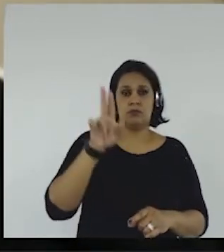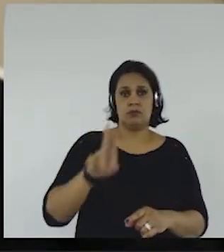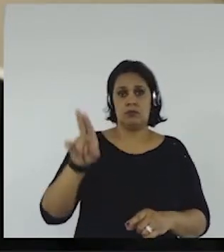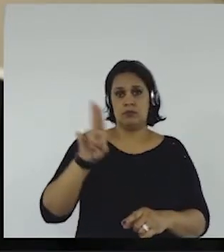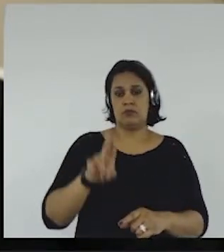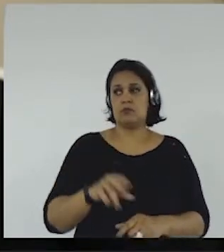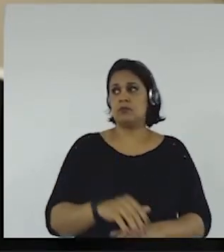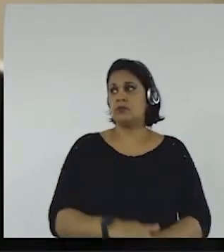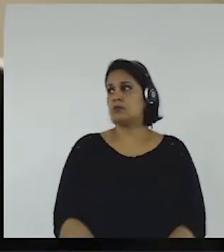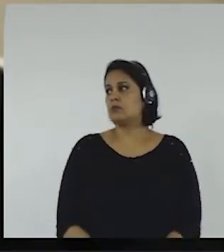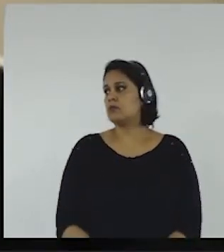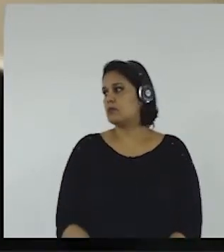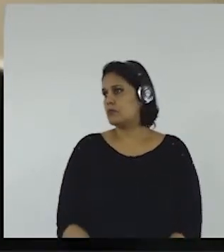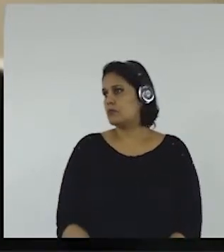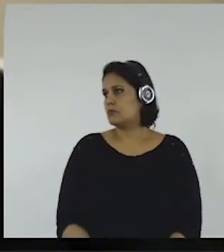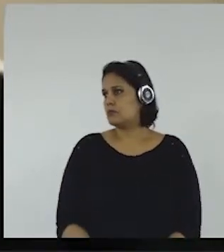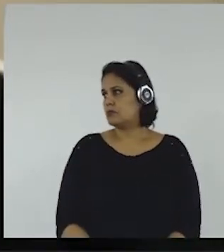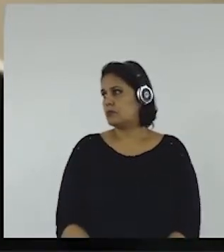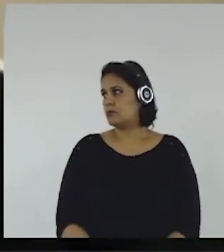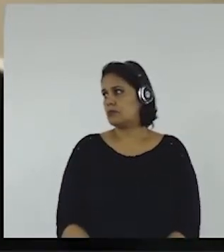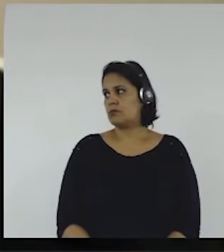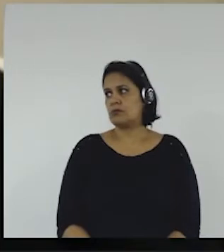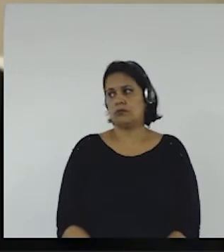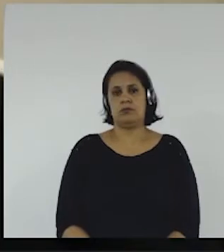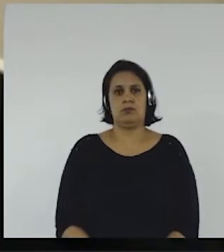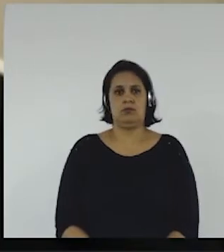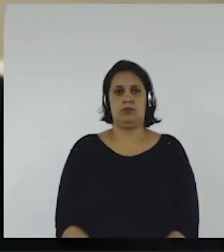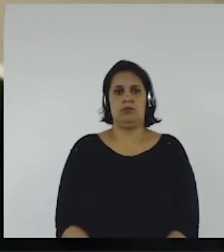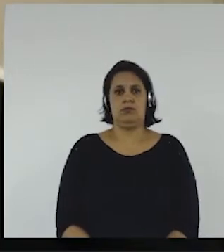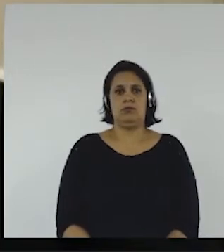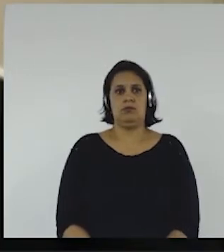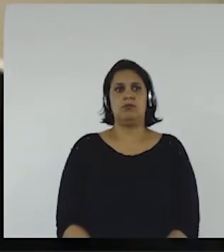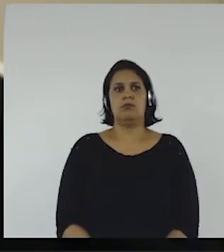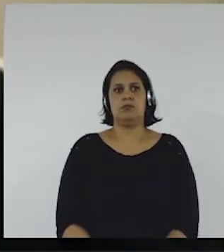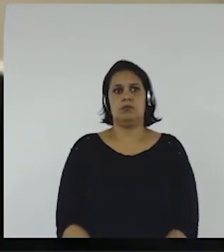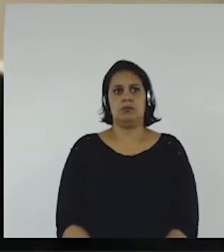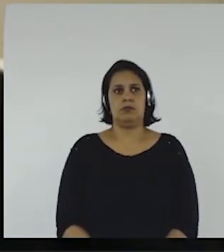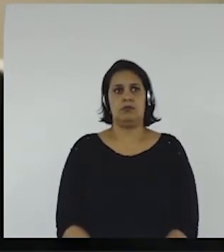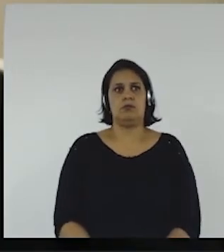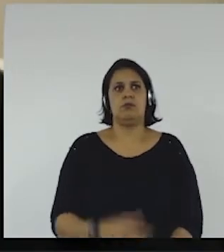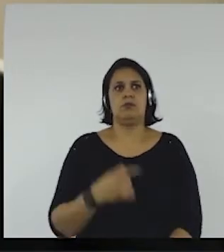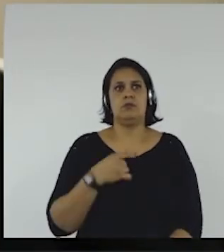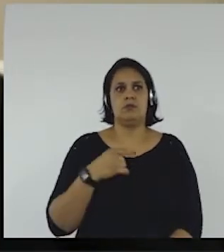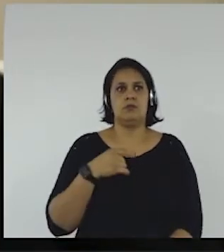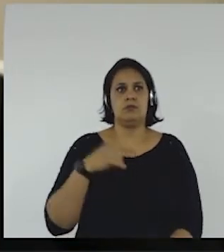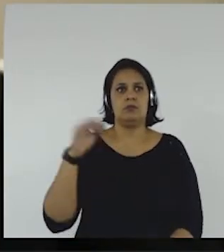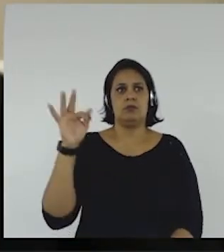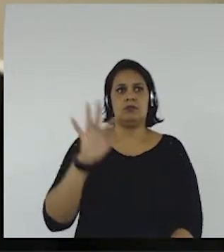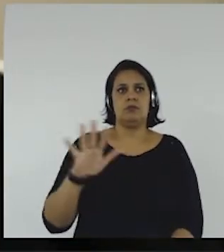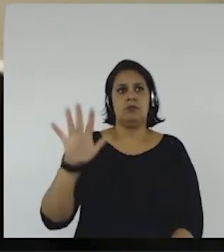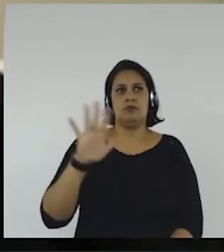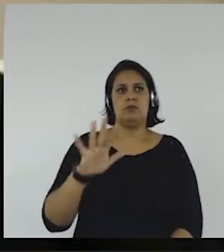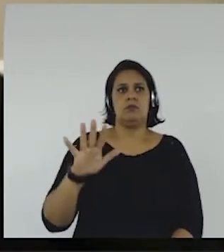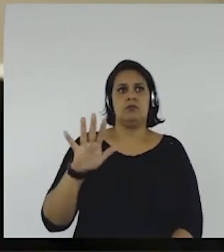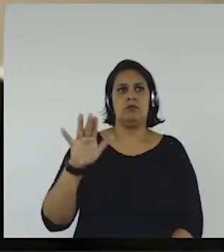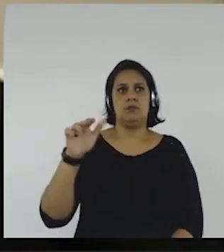a célebre e prestigiosa Faculdade Nacional do Direito.